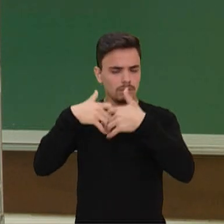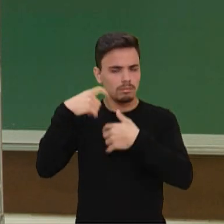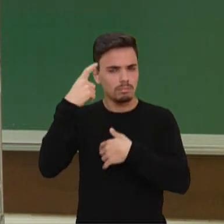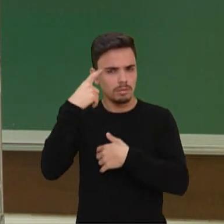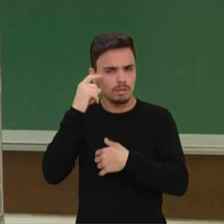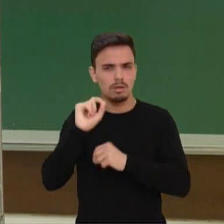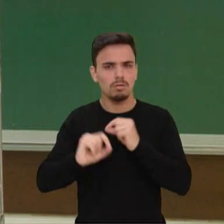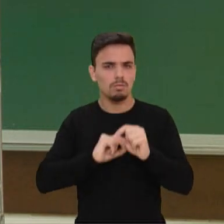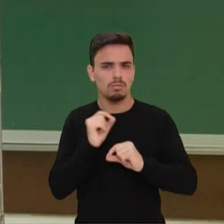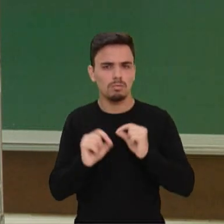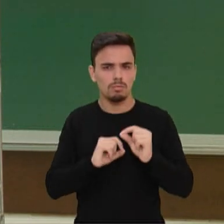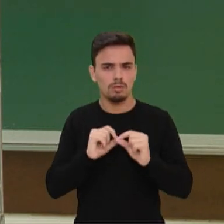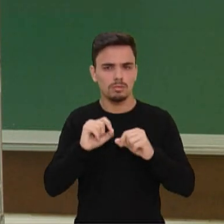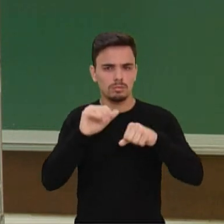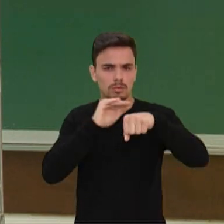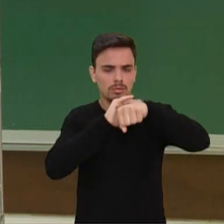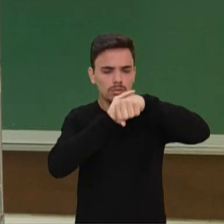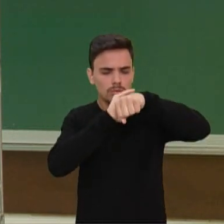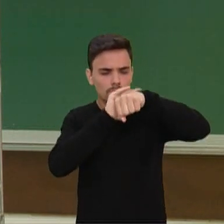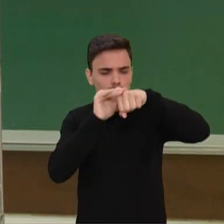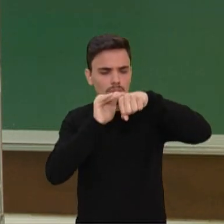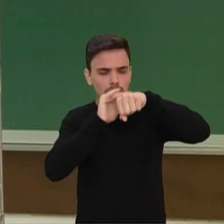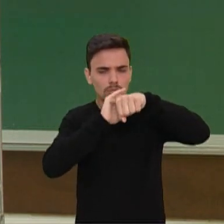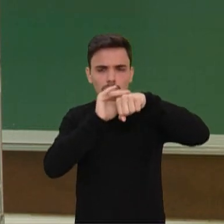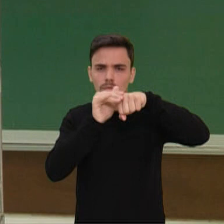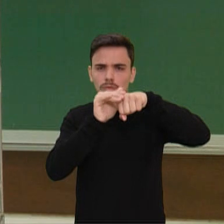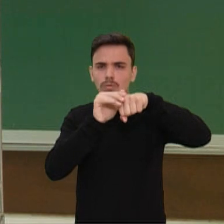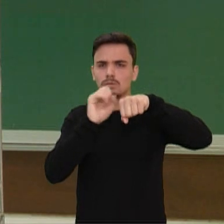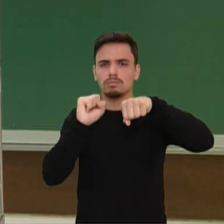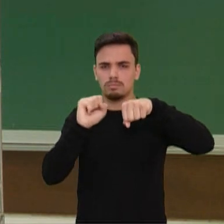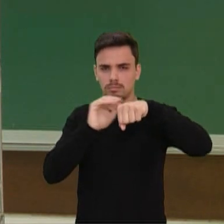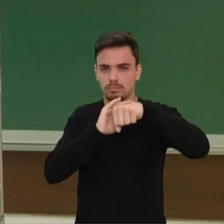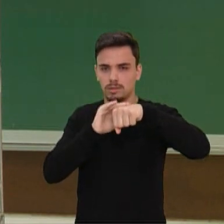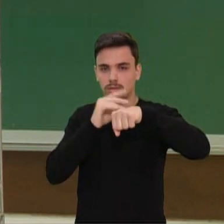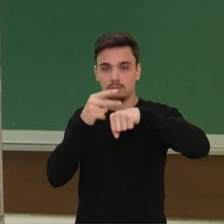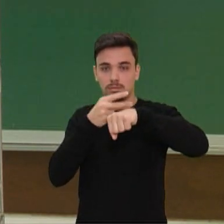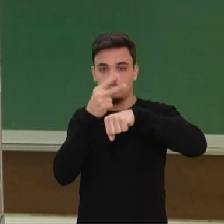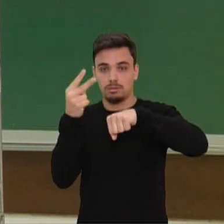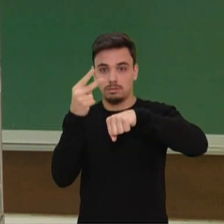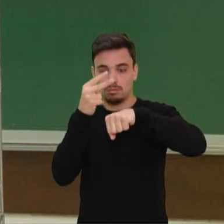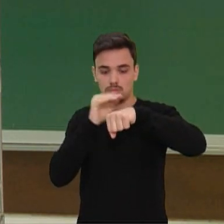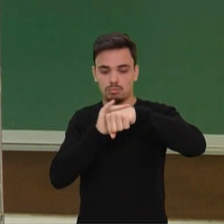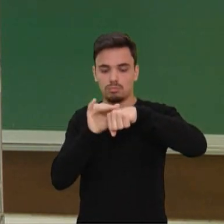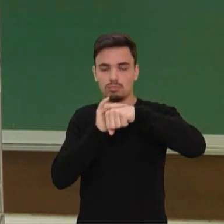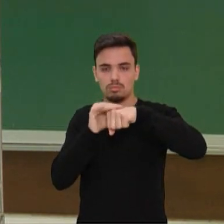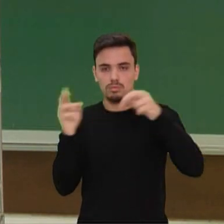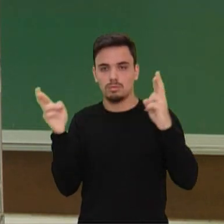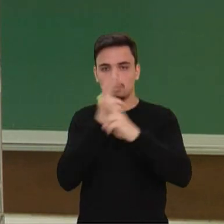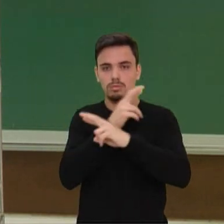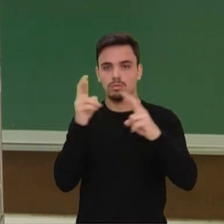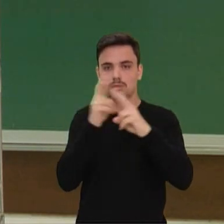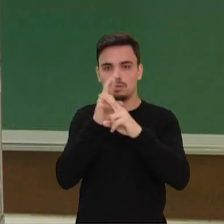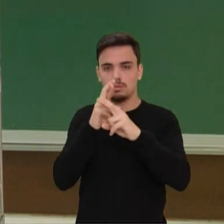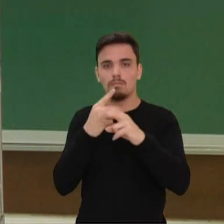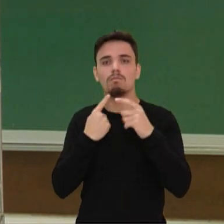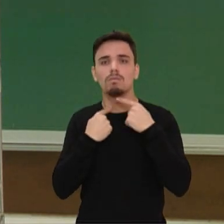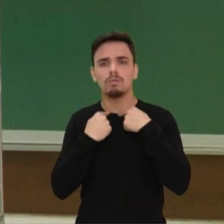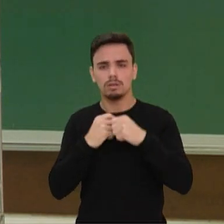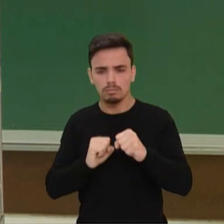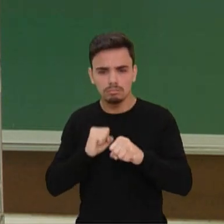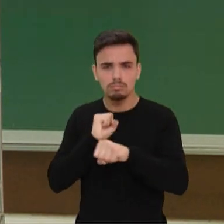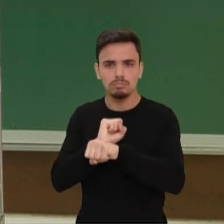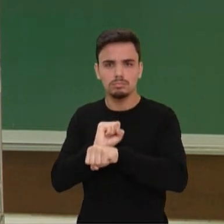ela é apenas a superfície. É apenas algo secundário em relação aos impulsos ou